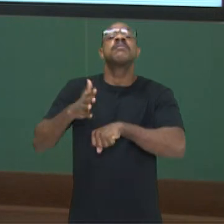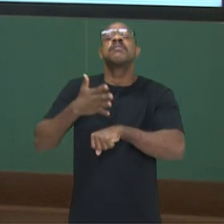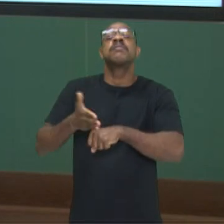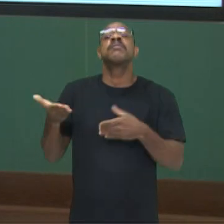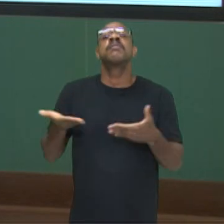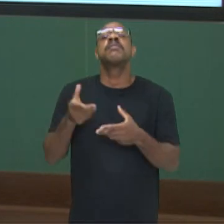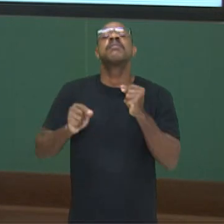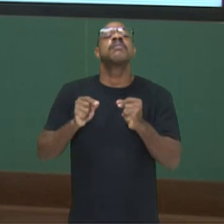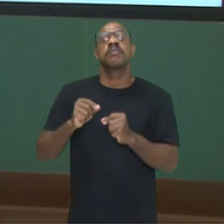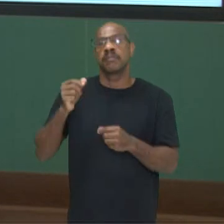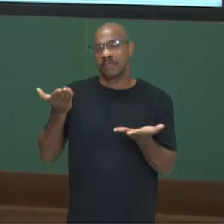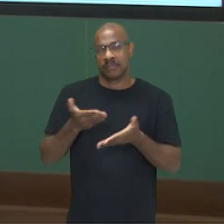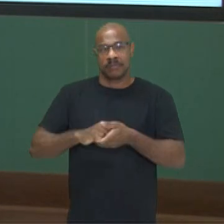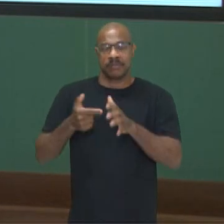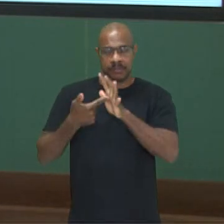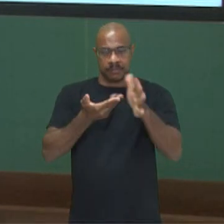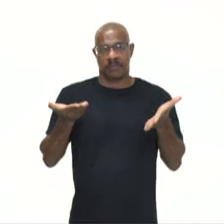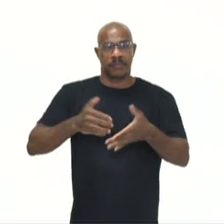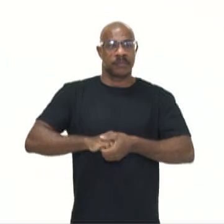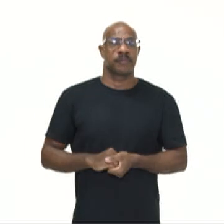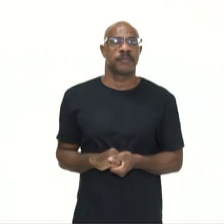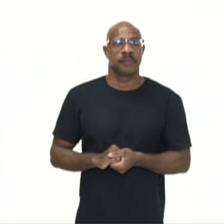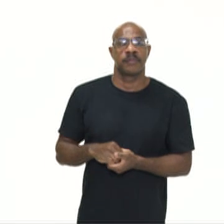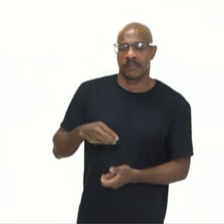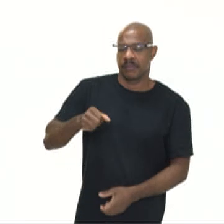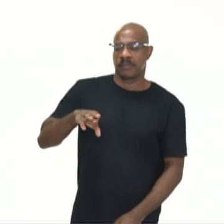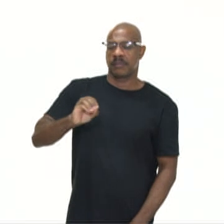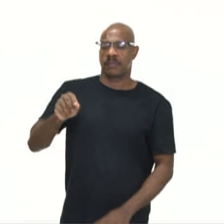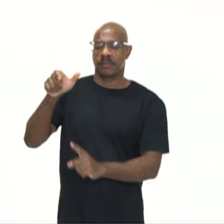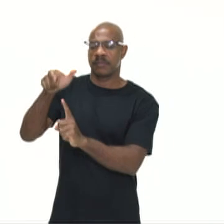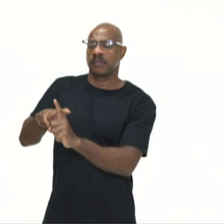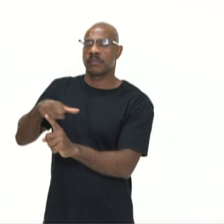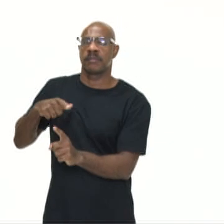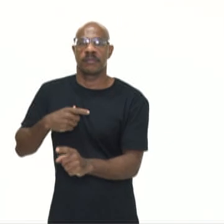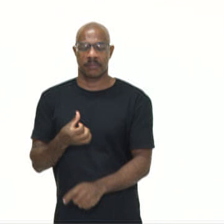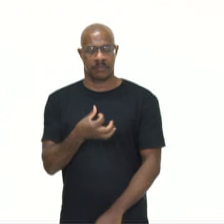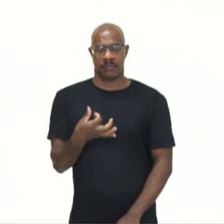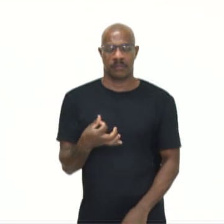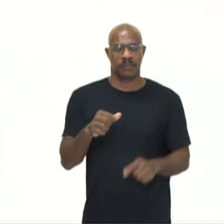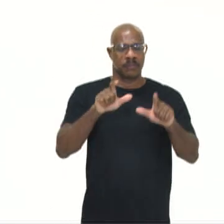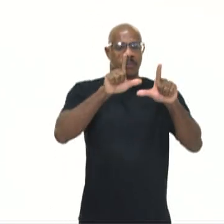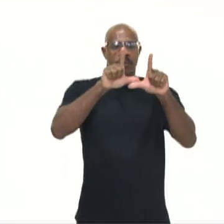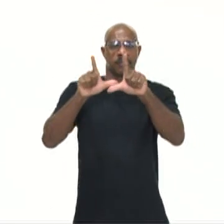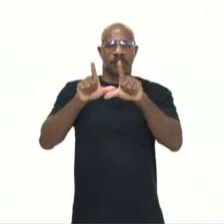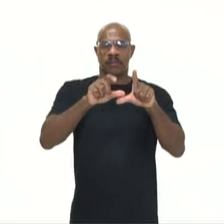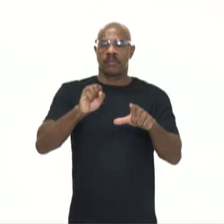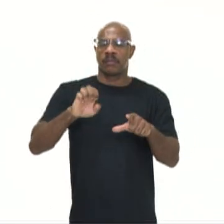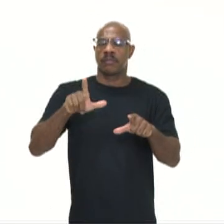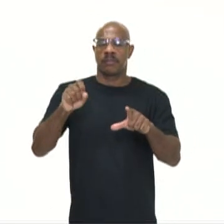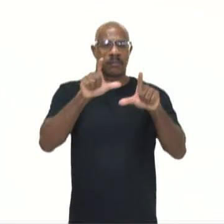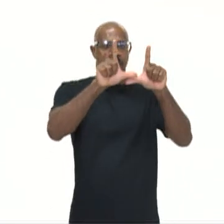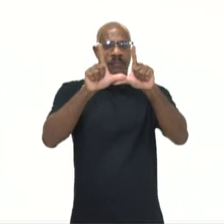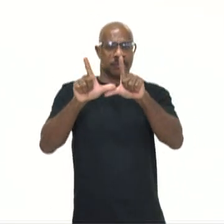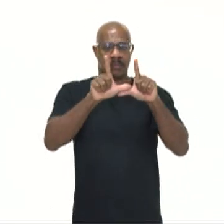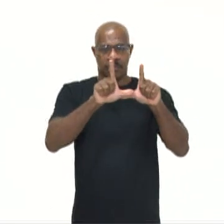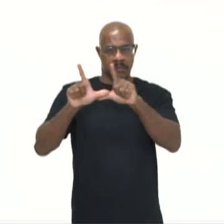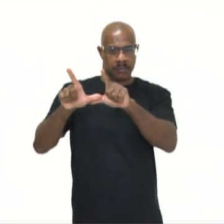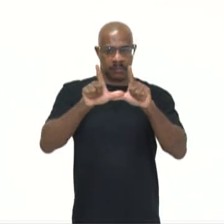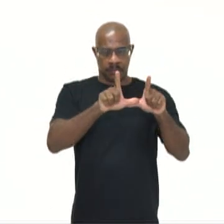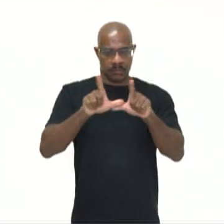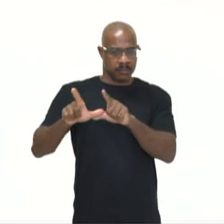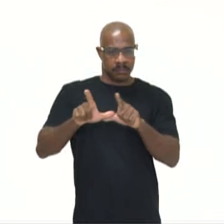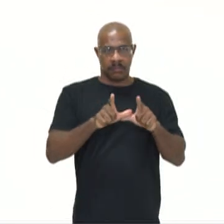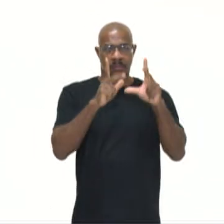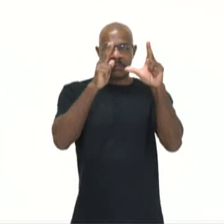aprender, vamos ver no seguinte exemplo. Marcos tem 64 selos quadrados, todos do